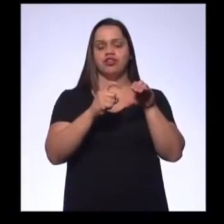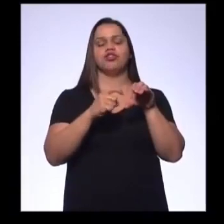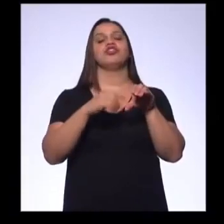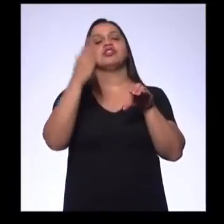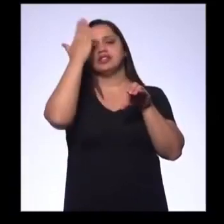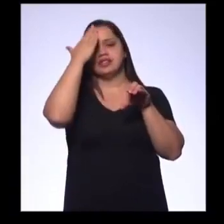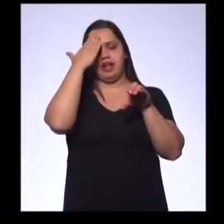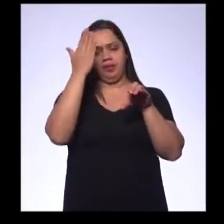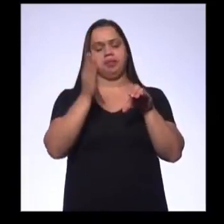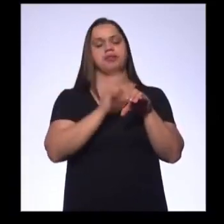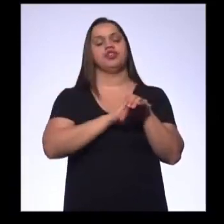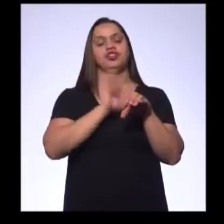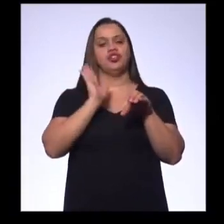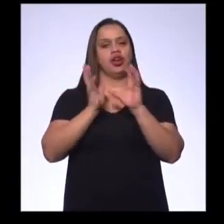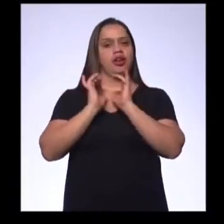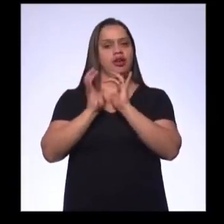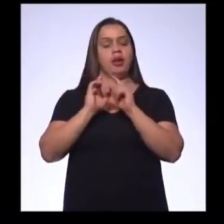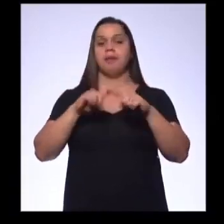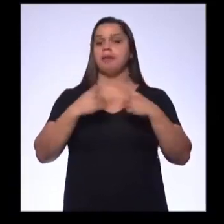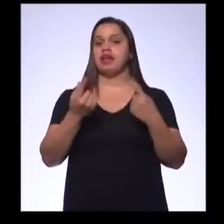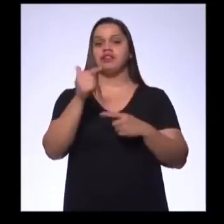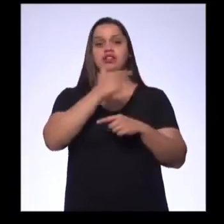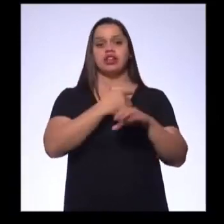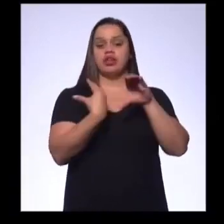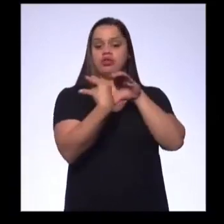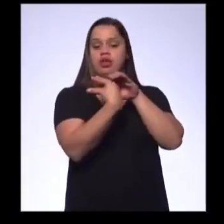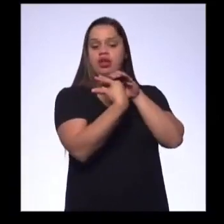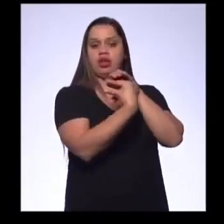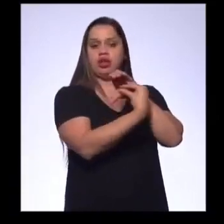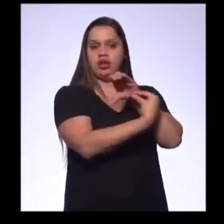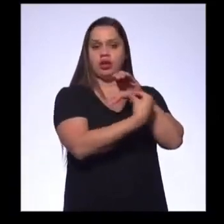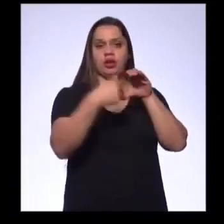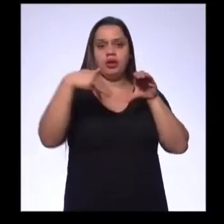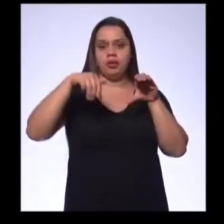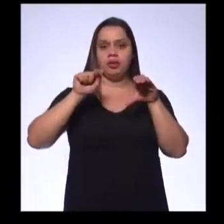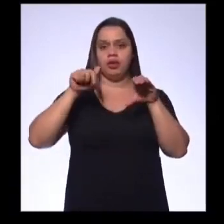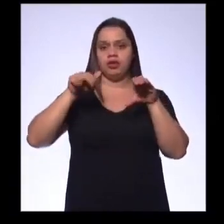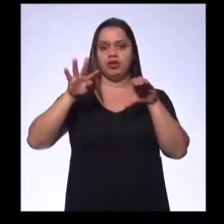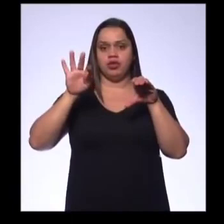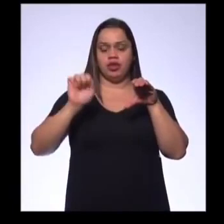verde. Agora, você não tem cone magenta. Para você ter o magenta, você tem que